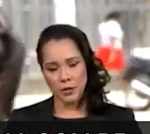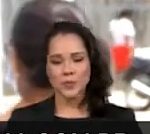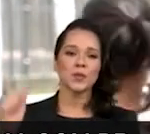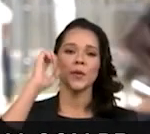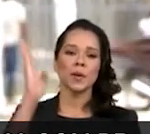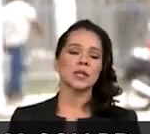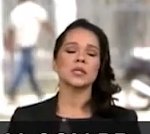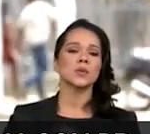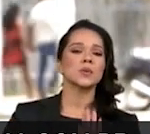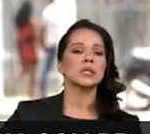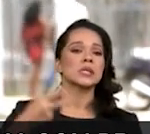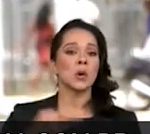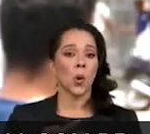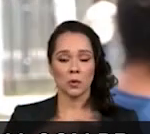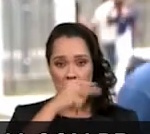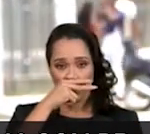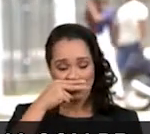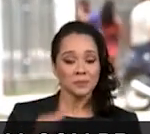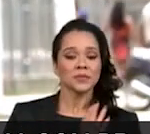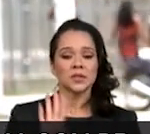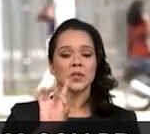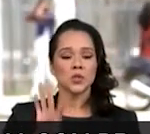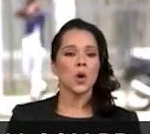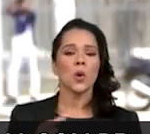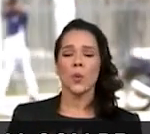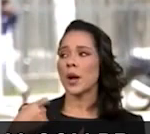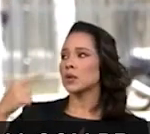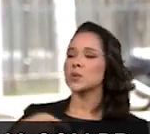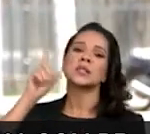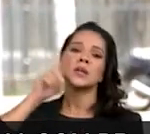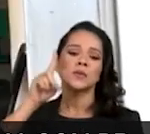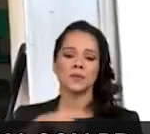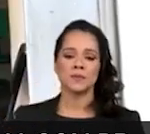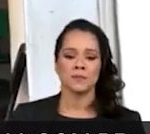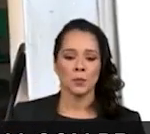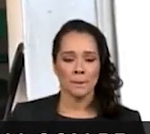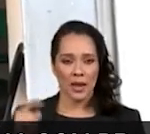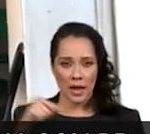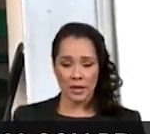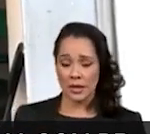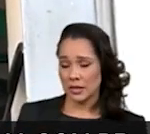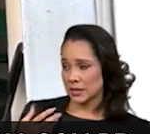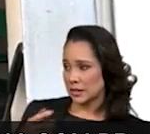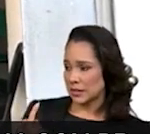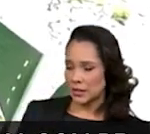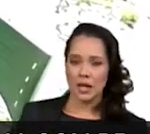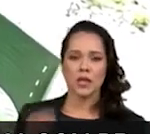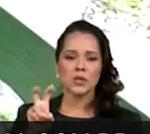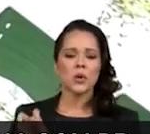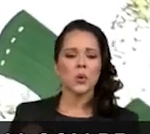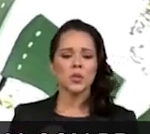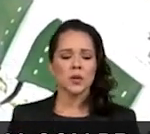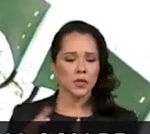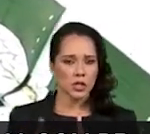o Brasil em segundo lugar no ranking americano, ficando atrás apenas dos Estados Unidos. Aqui em Feira de Santana, os 5 centros